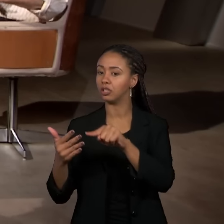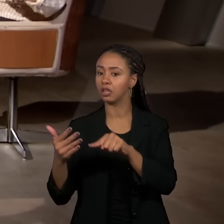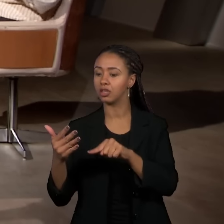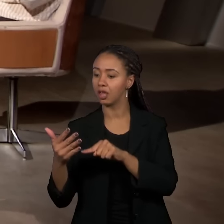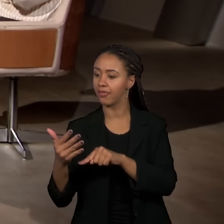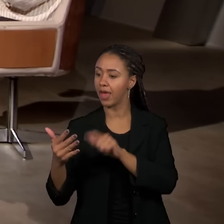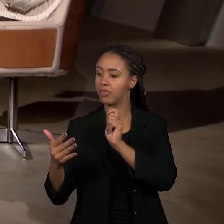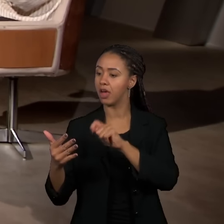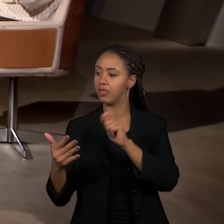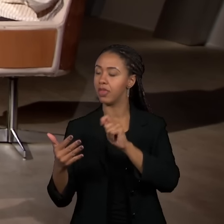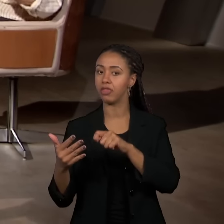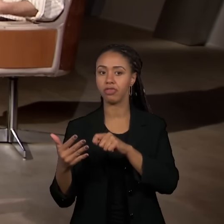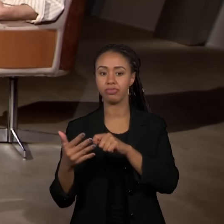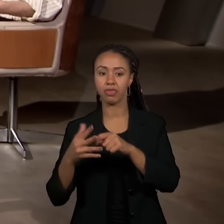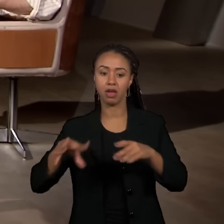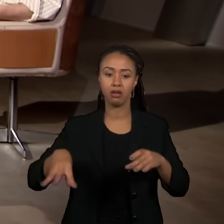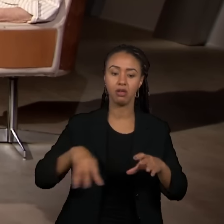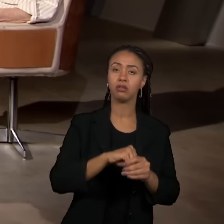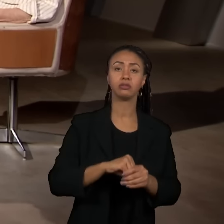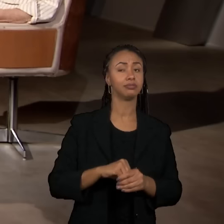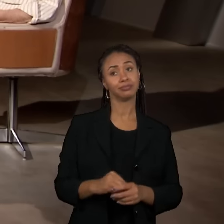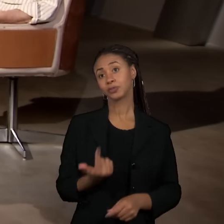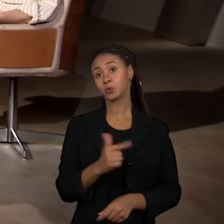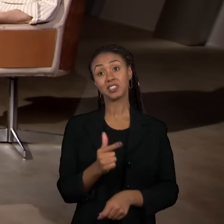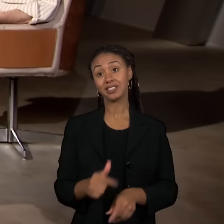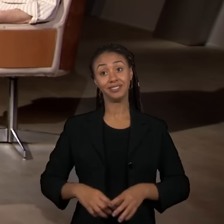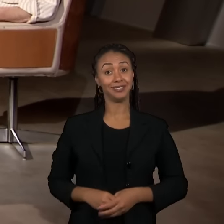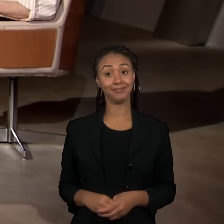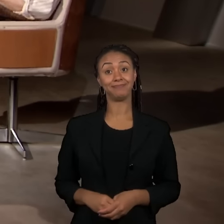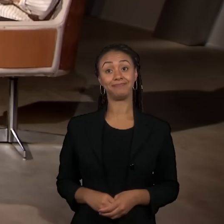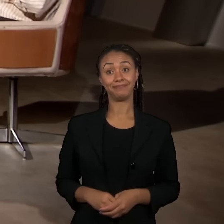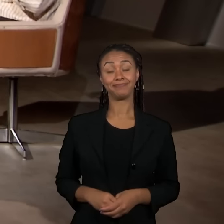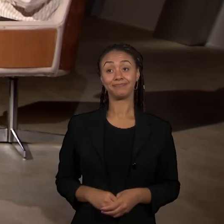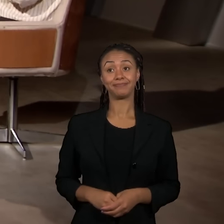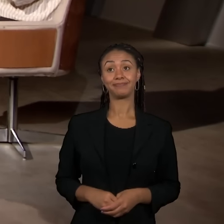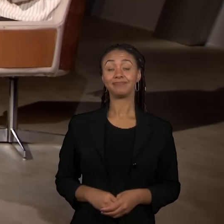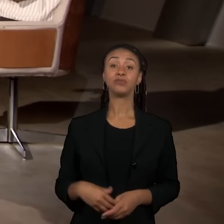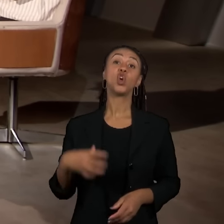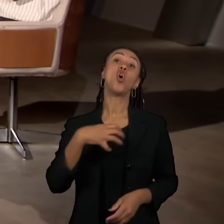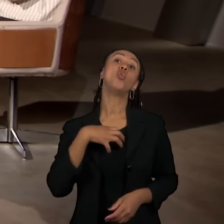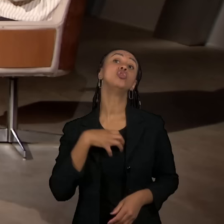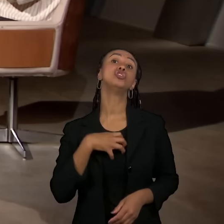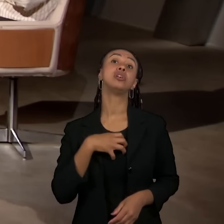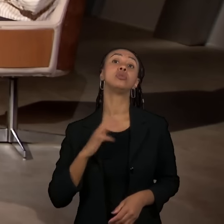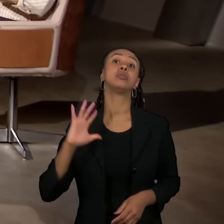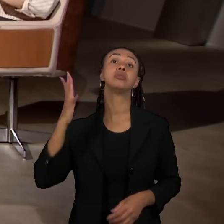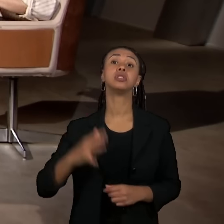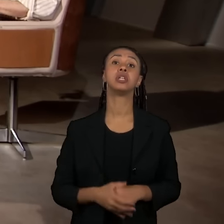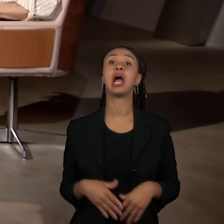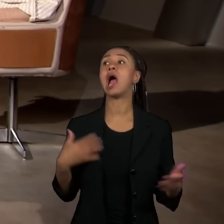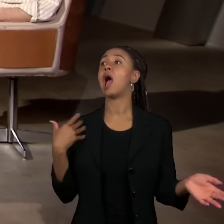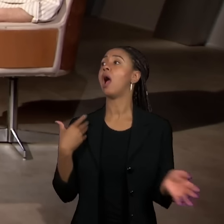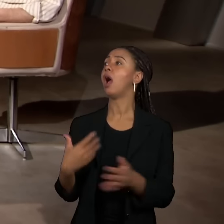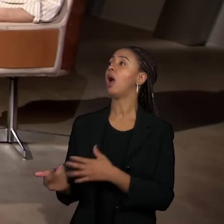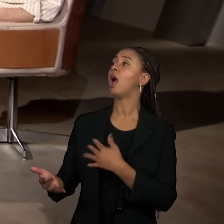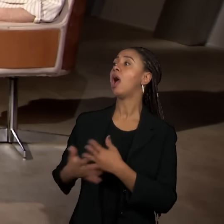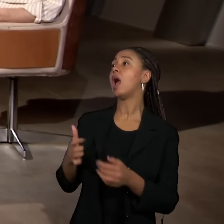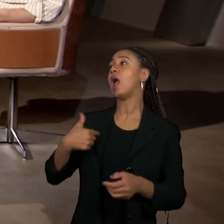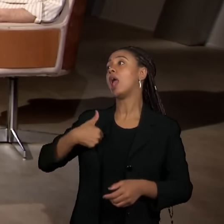potenciais e quando que usa quando que não usa isso tá sendo feito assim cada um faz e entende do jeito que